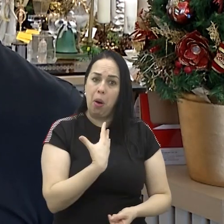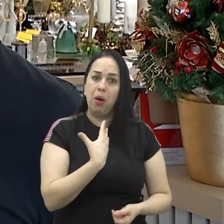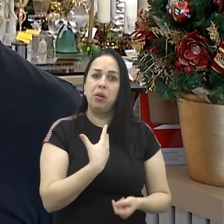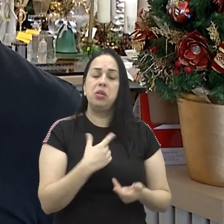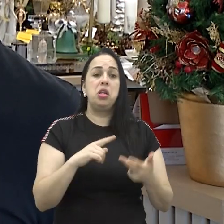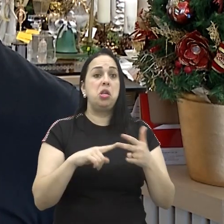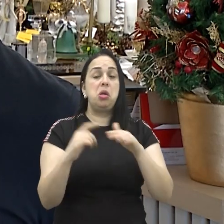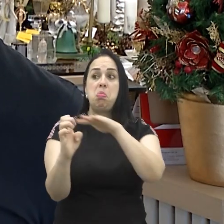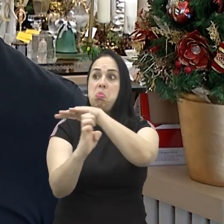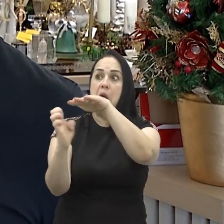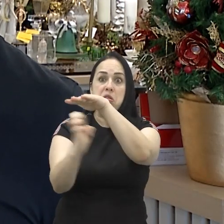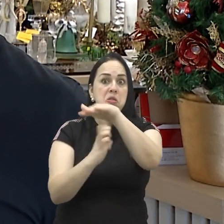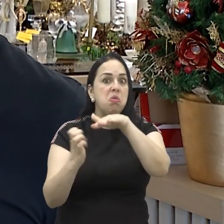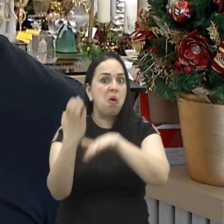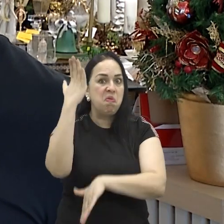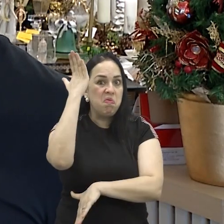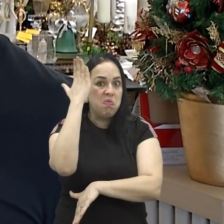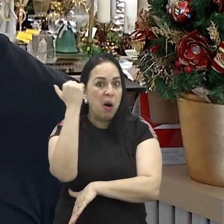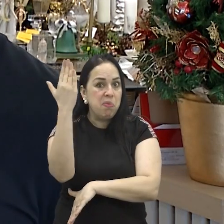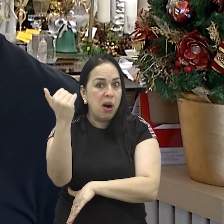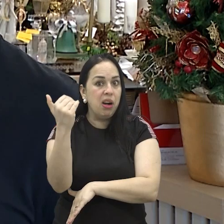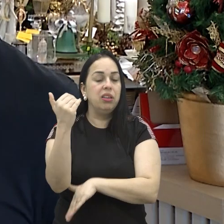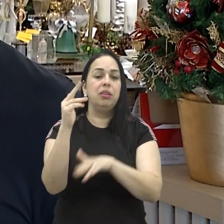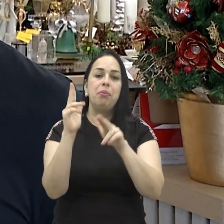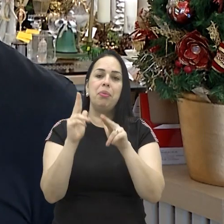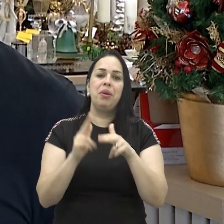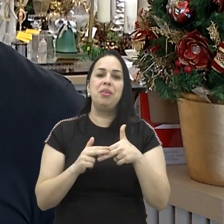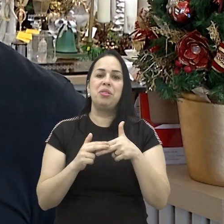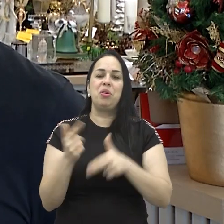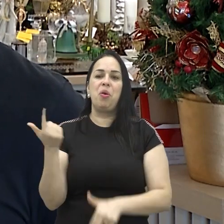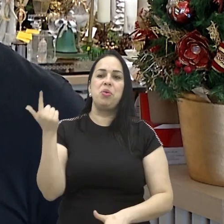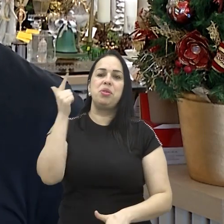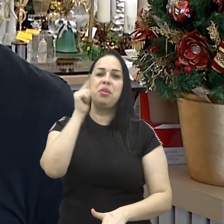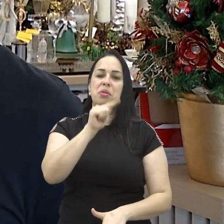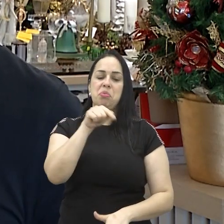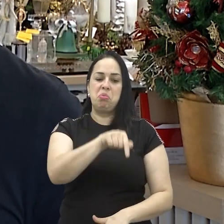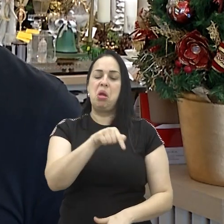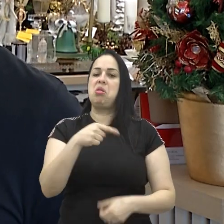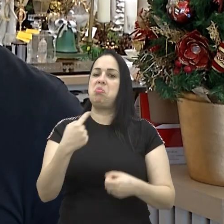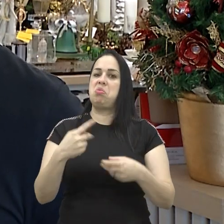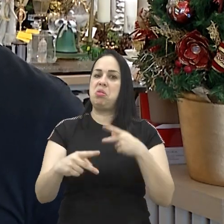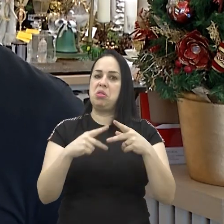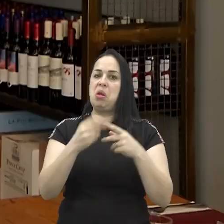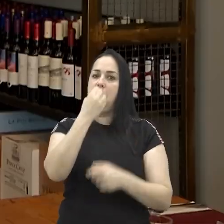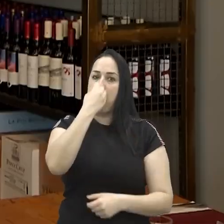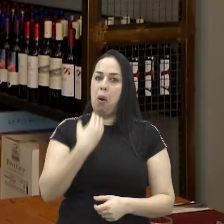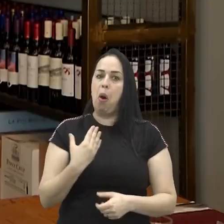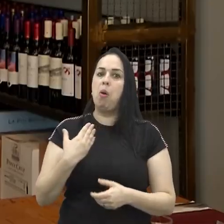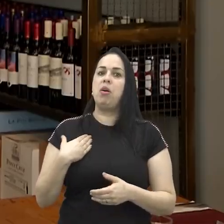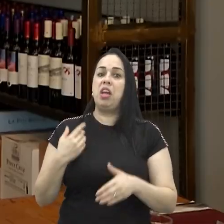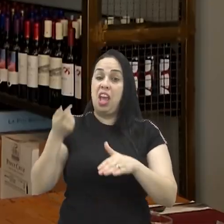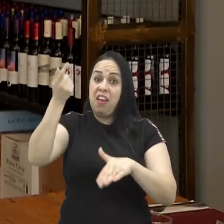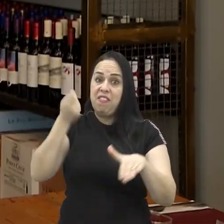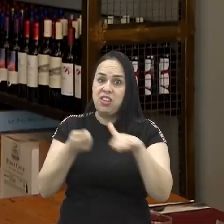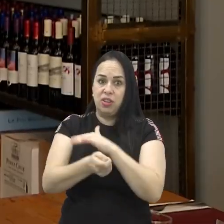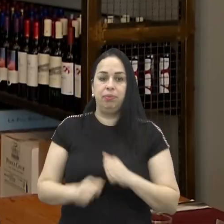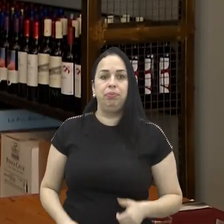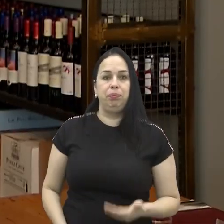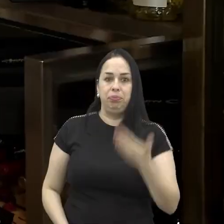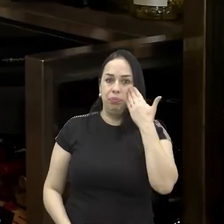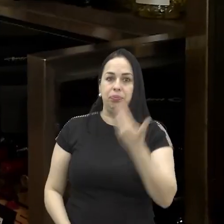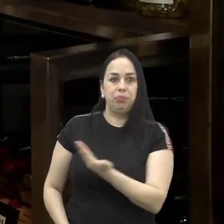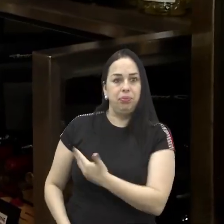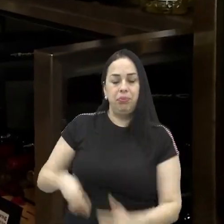com grandes empresas que atuam nessa cidade. Então nós consideramos que era uma cidade muito promissora. Já esse daí é o